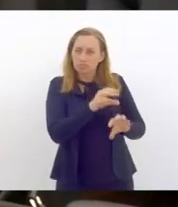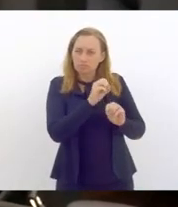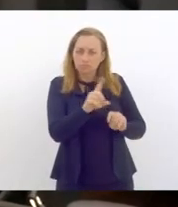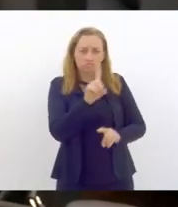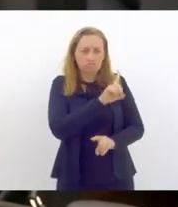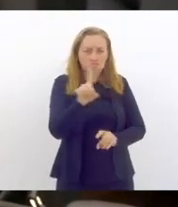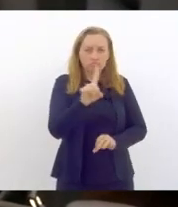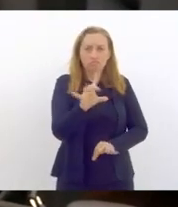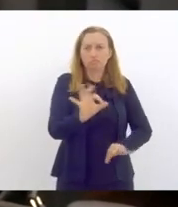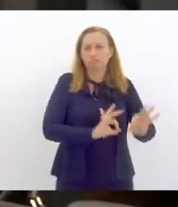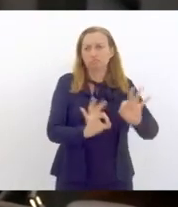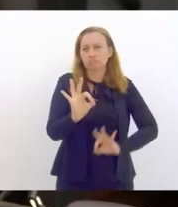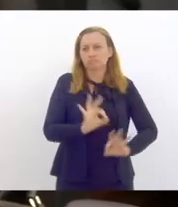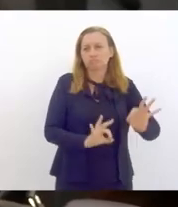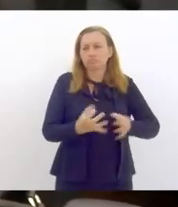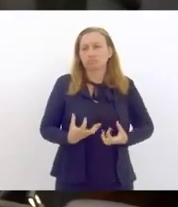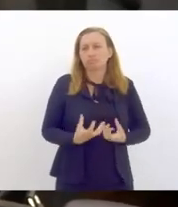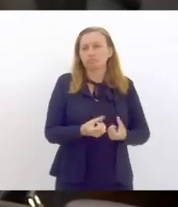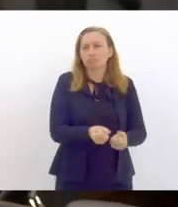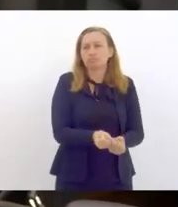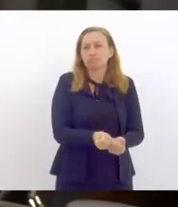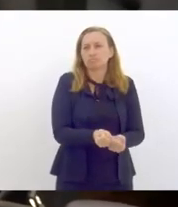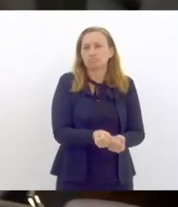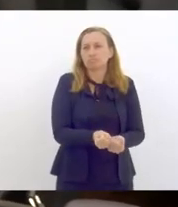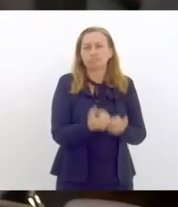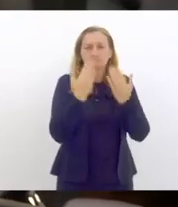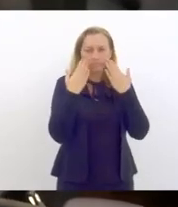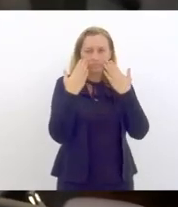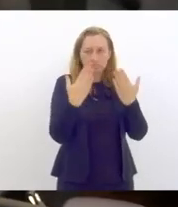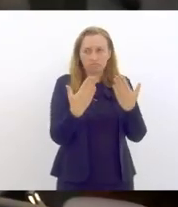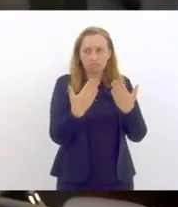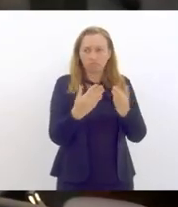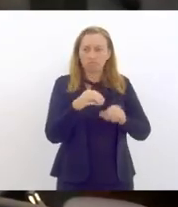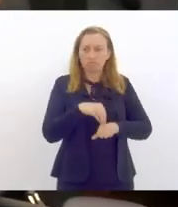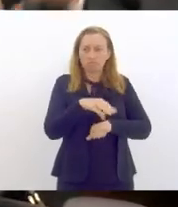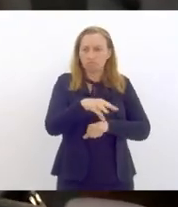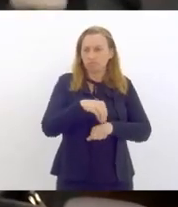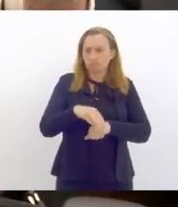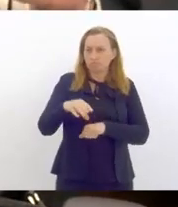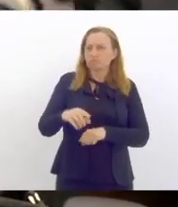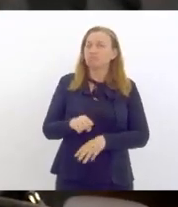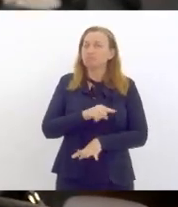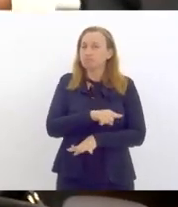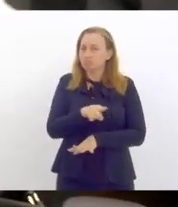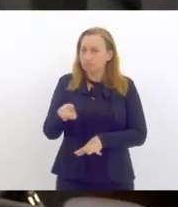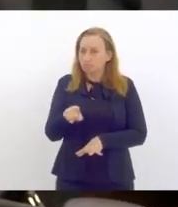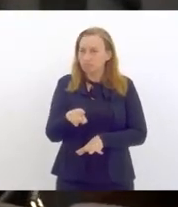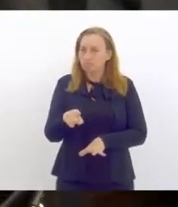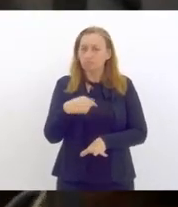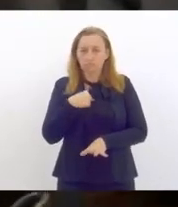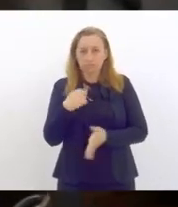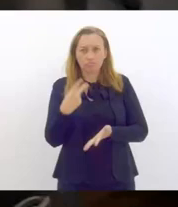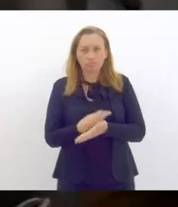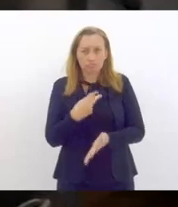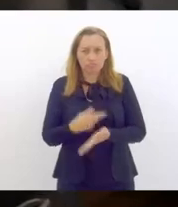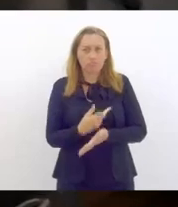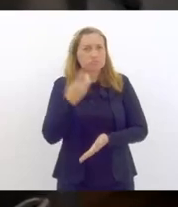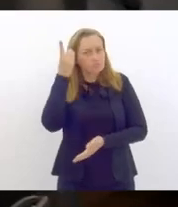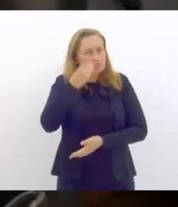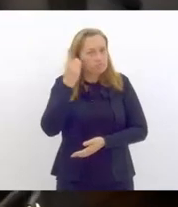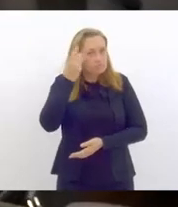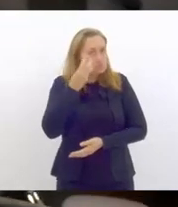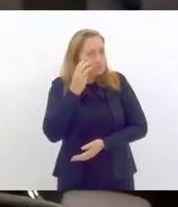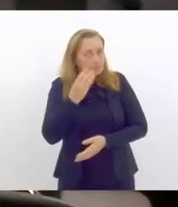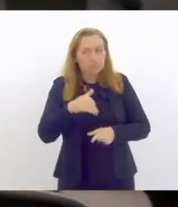preparada para receber para apresentar esses indicadores foi essa se eu tiver errada por favor Deputado